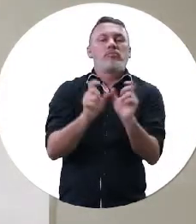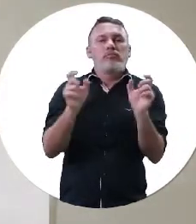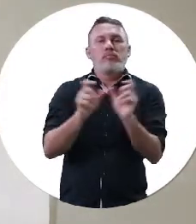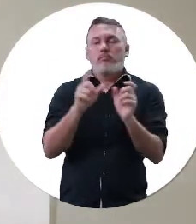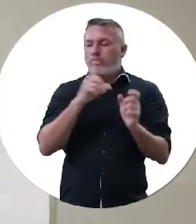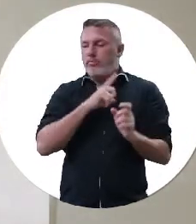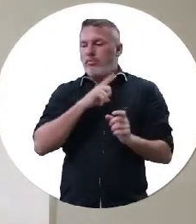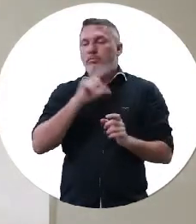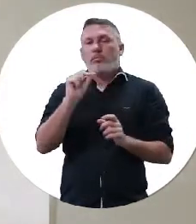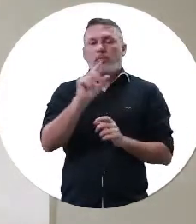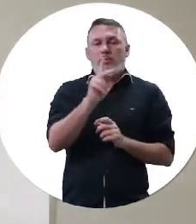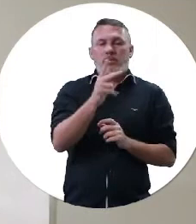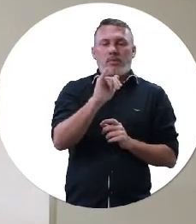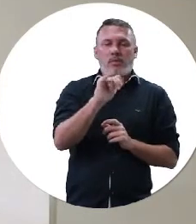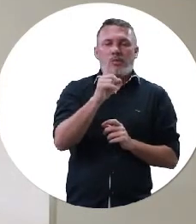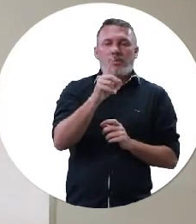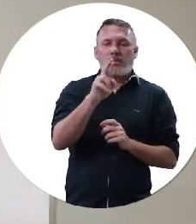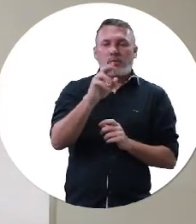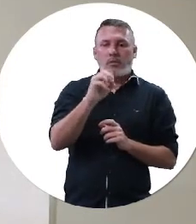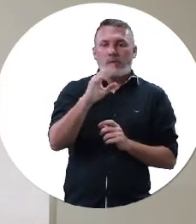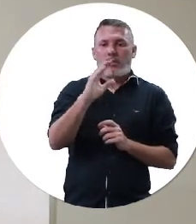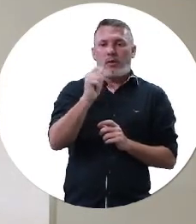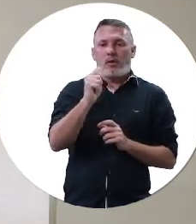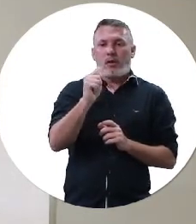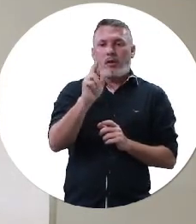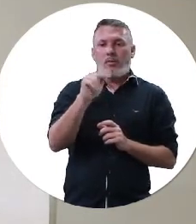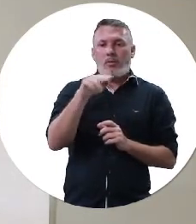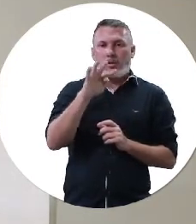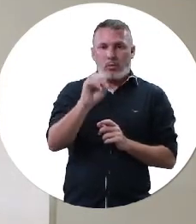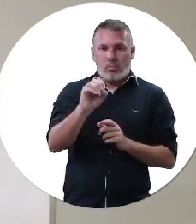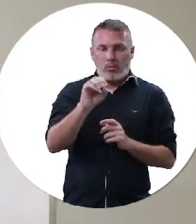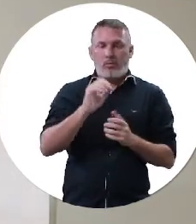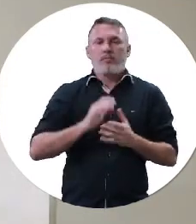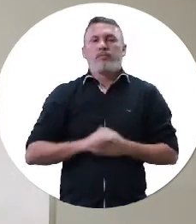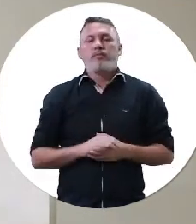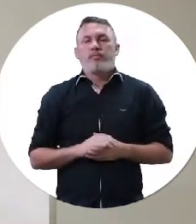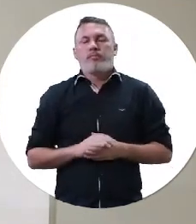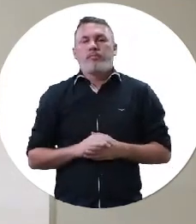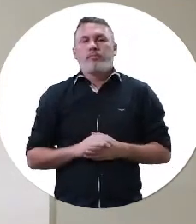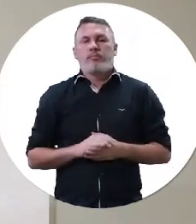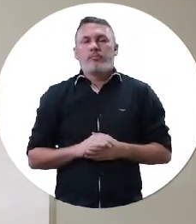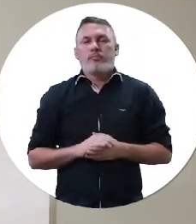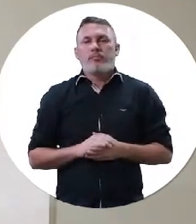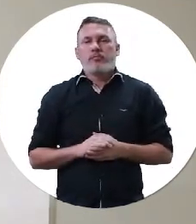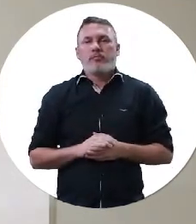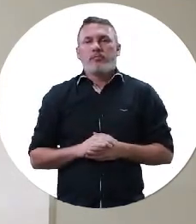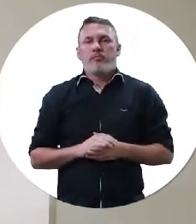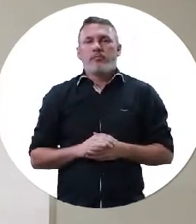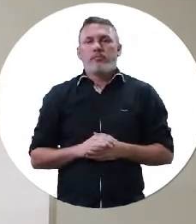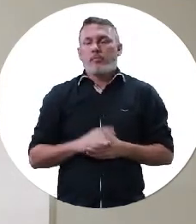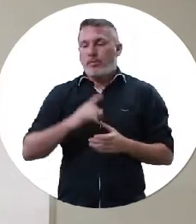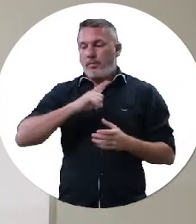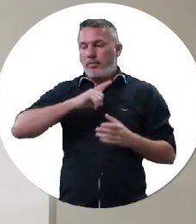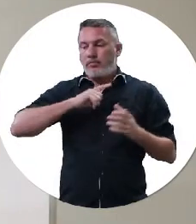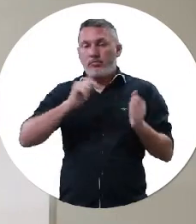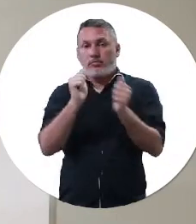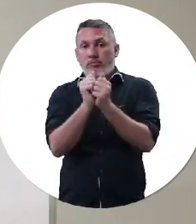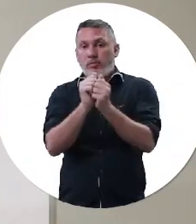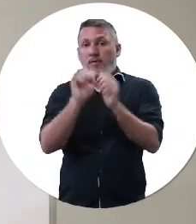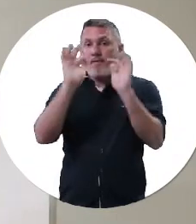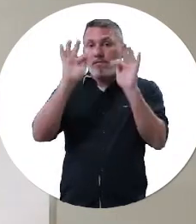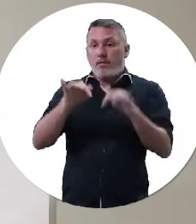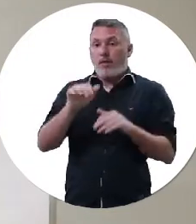com terminação ato. D, aqui é o nome do metal da tabela